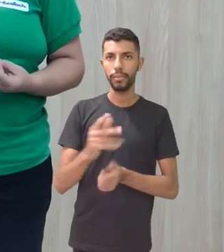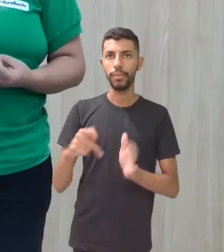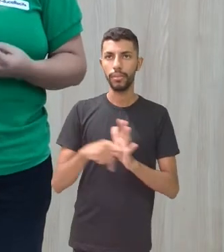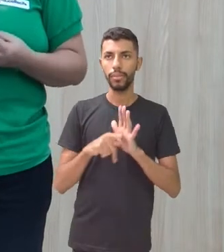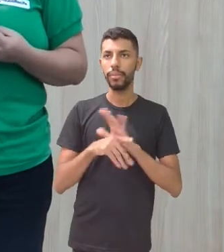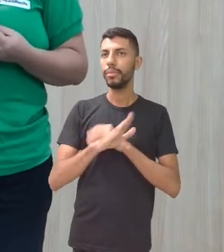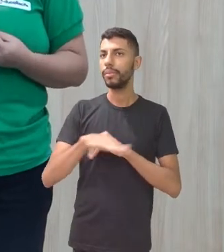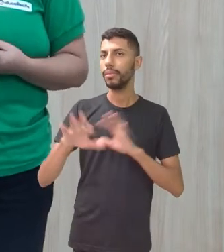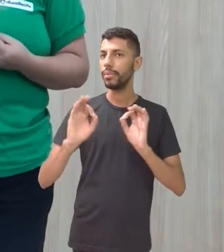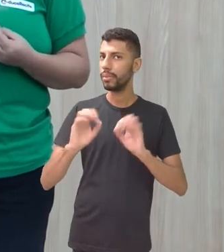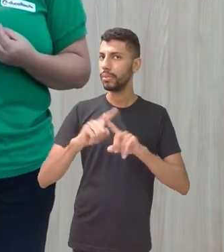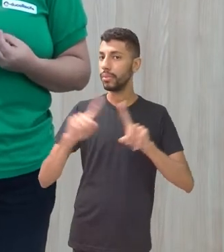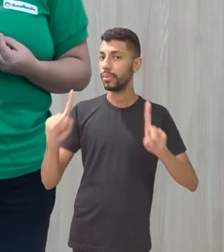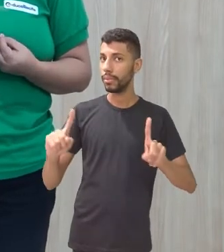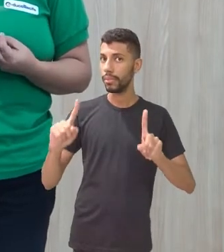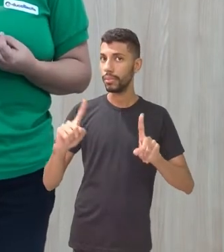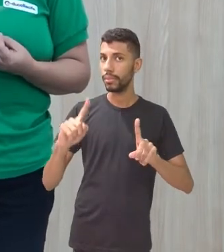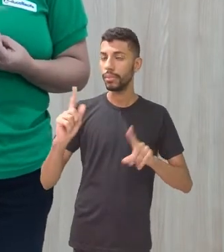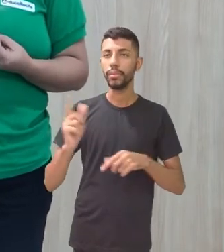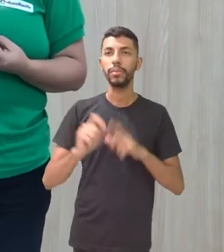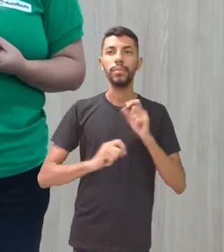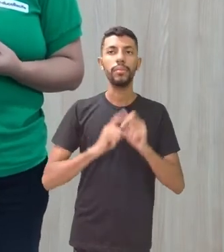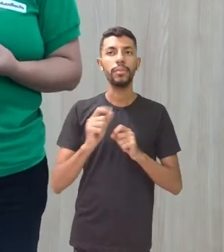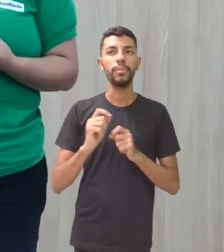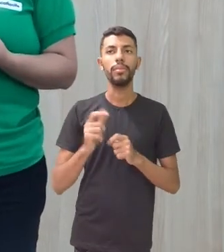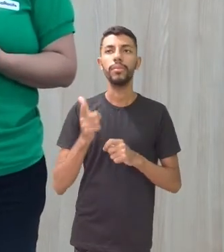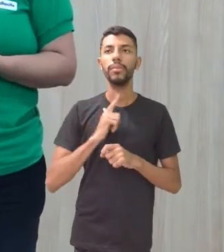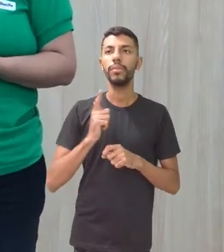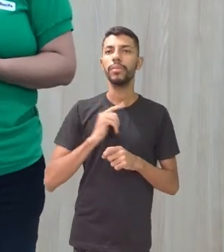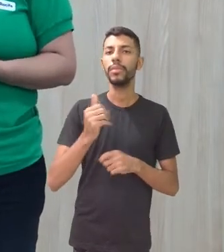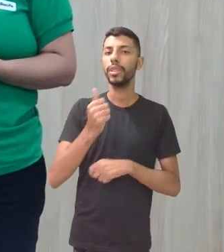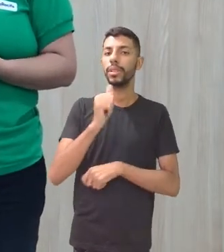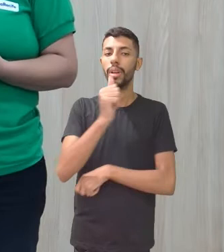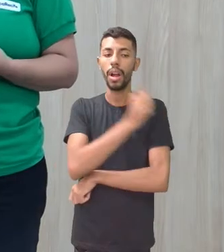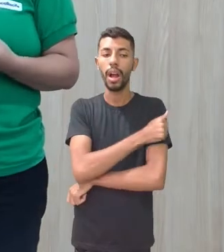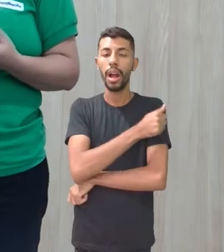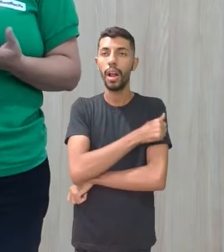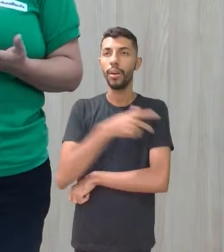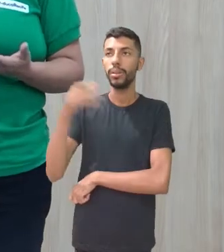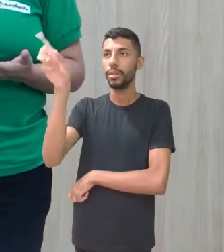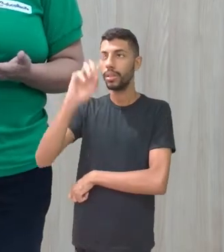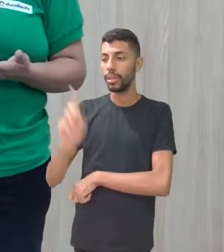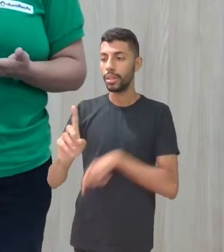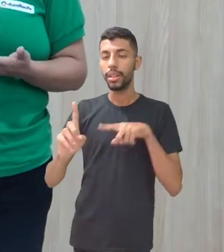público. Mas com o estudante com deficiência,